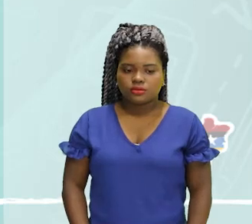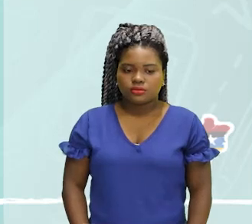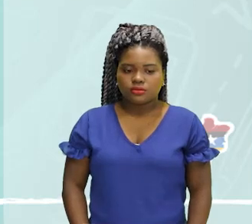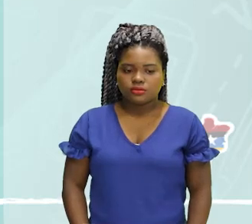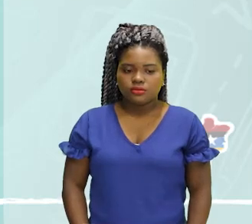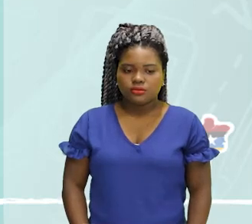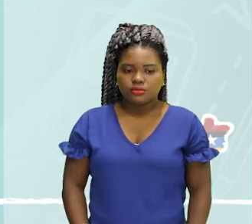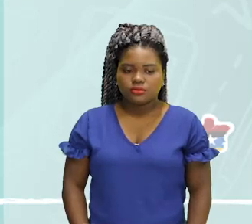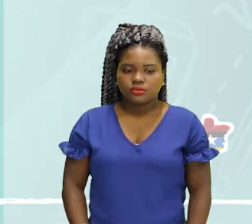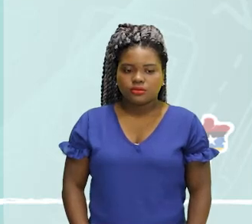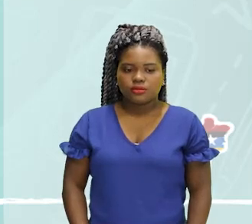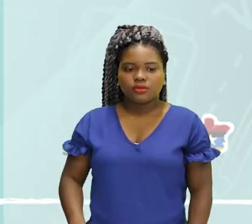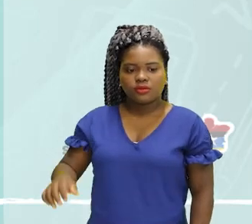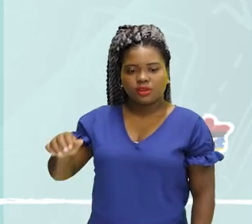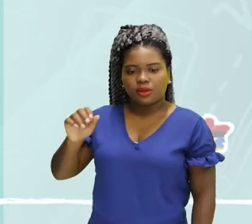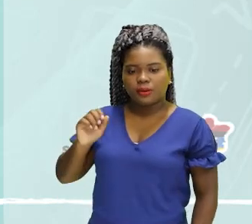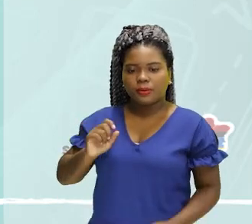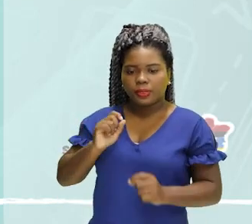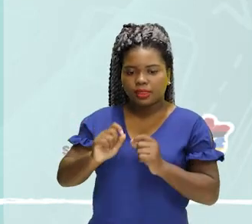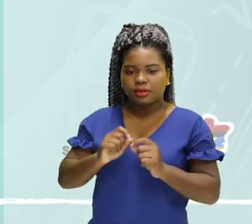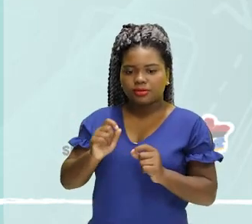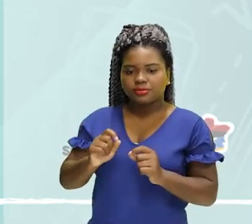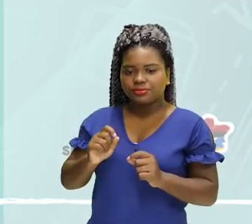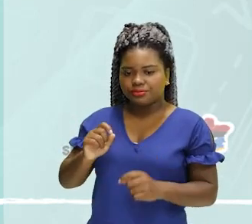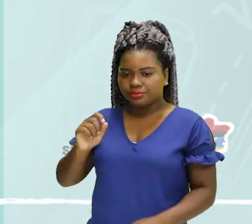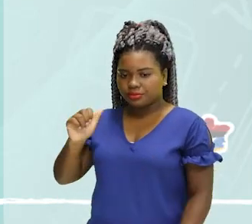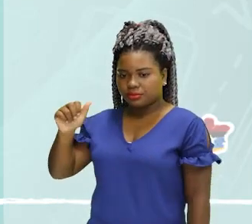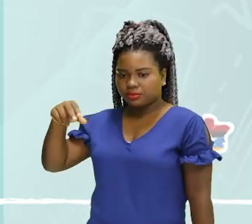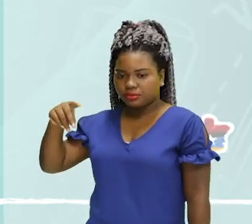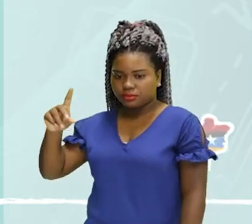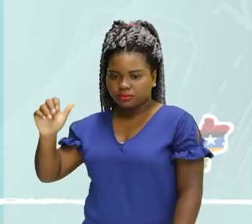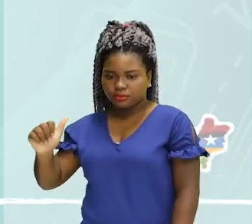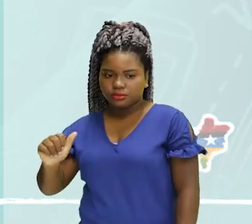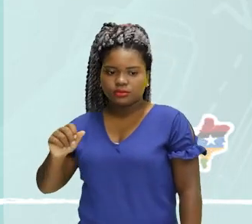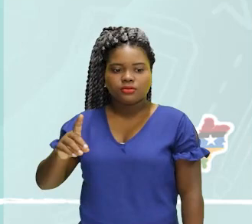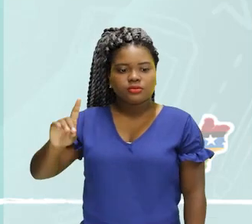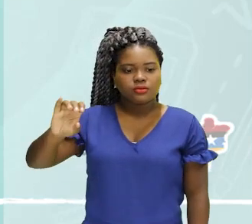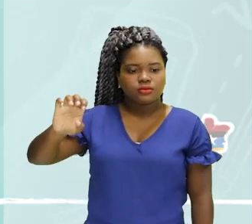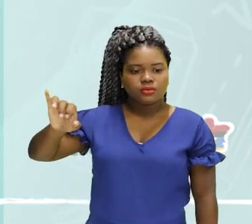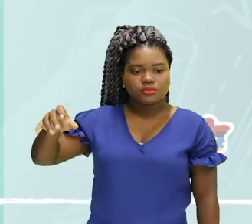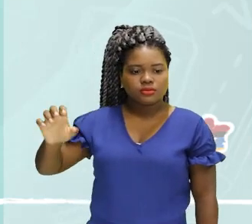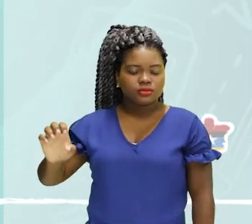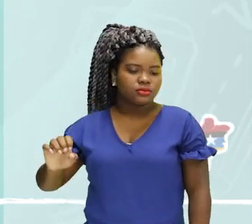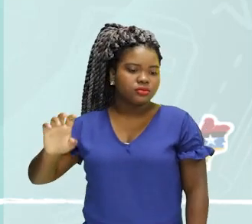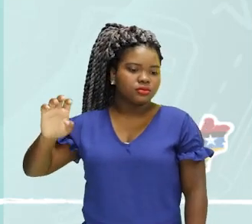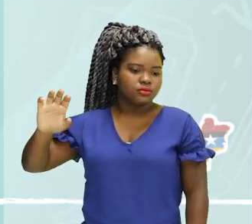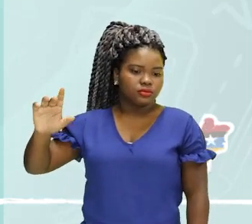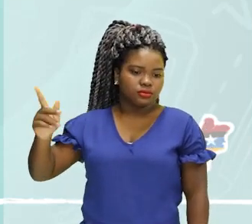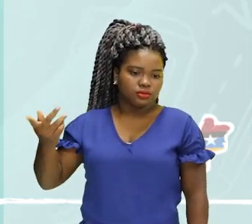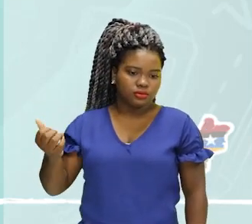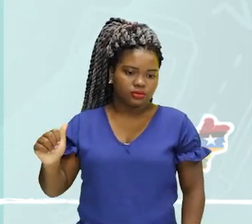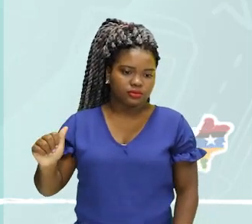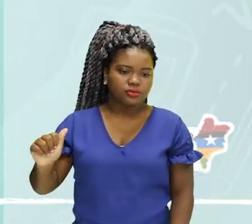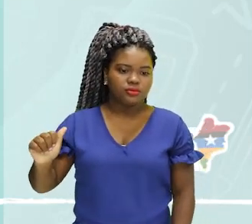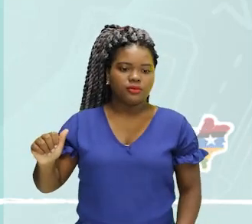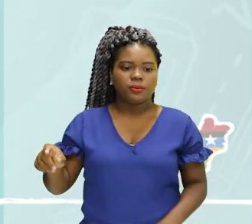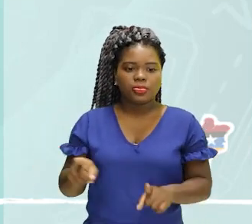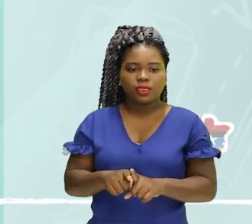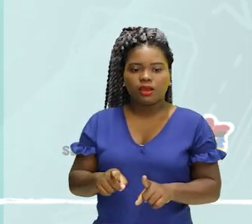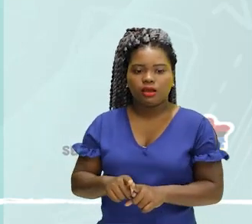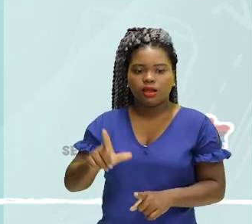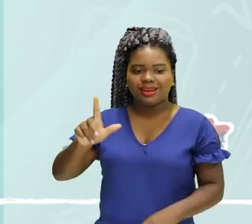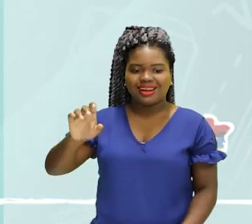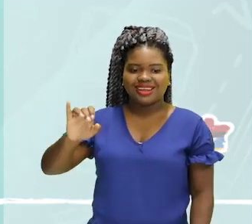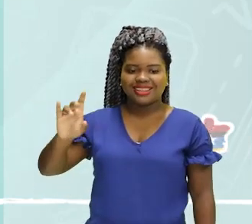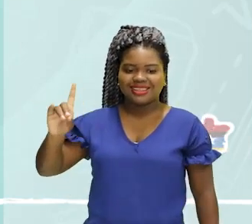perífrases. Anda buscando, derredi, se echa a, tiene leídos, llevo